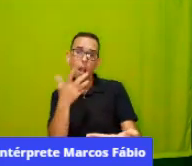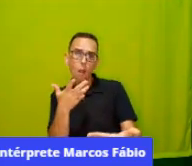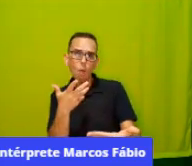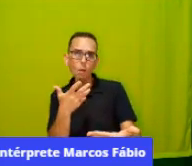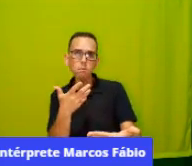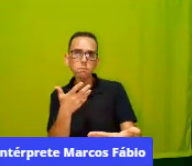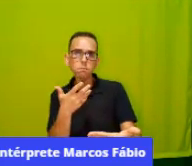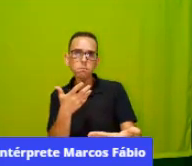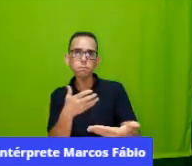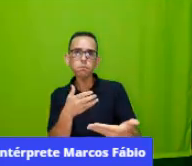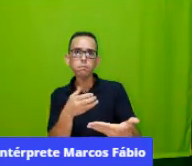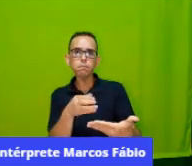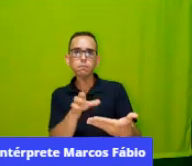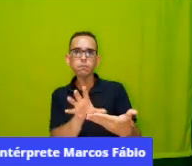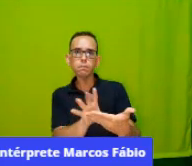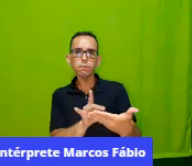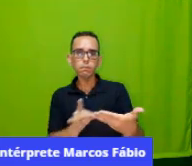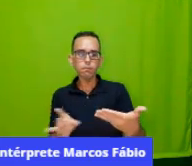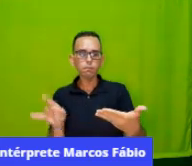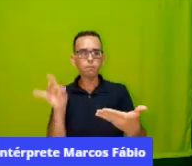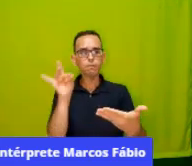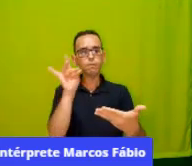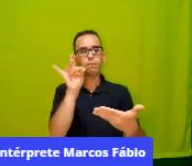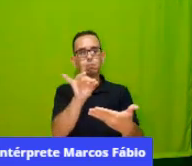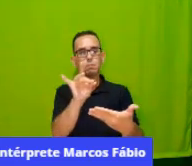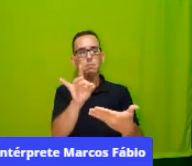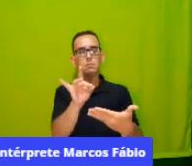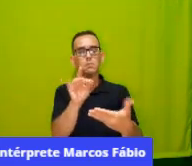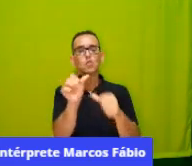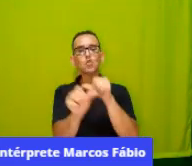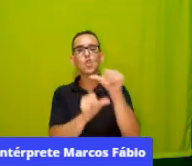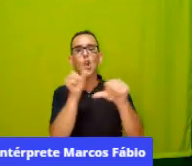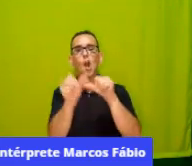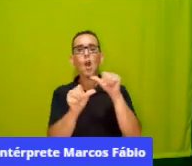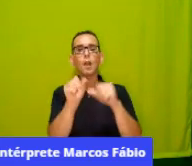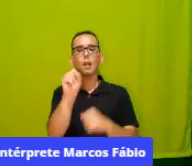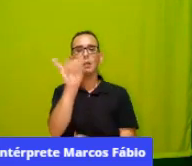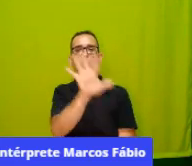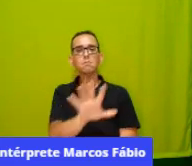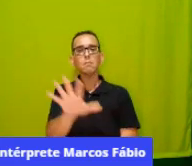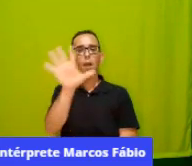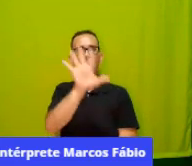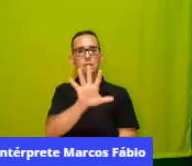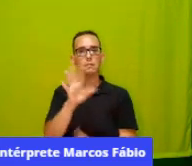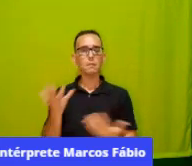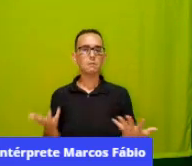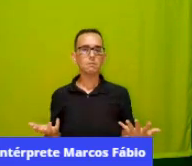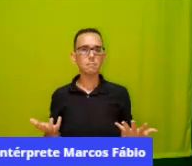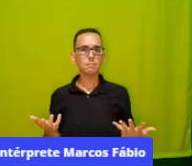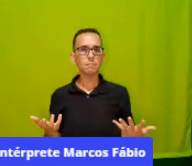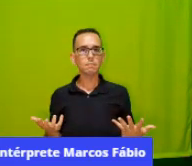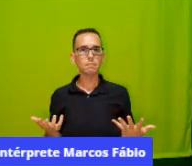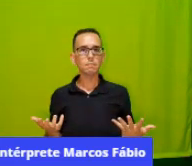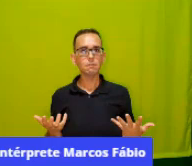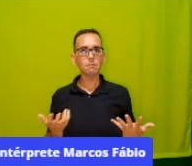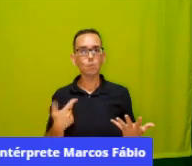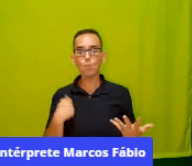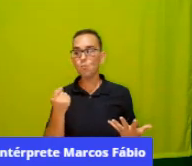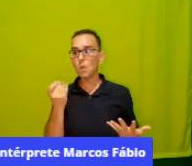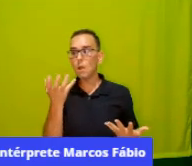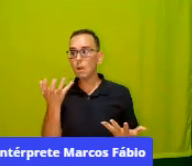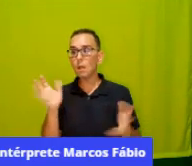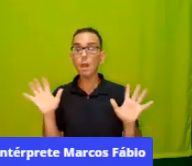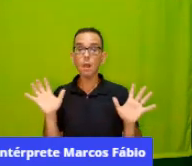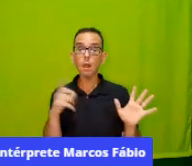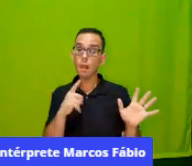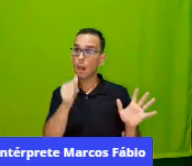ele vai abrir a pastinha, ele quer água. Ele vem aqui e troca,